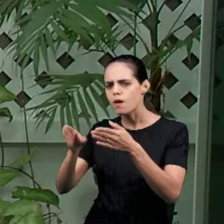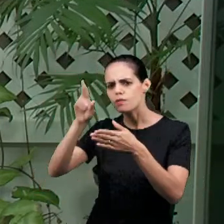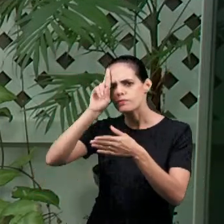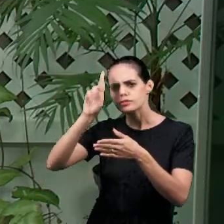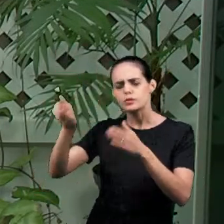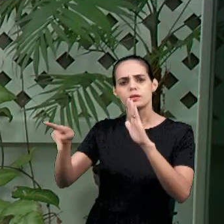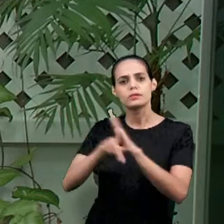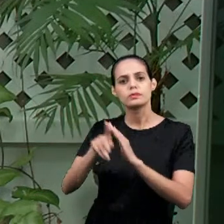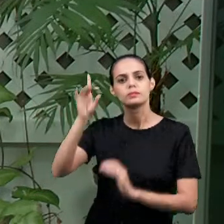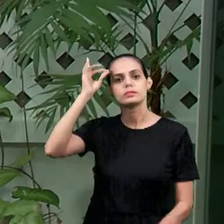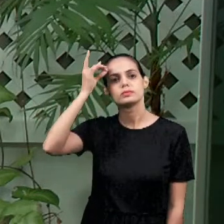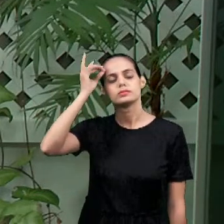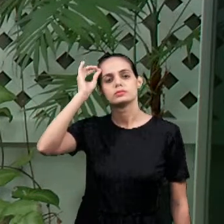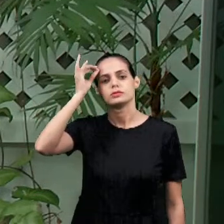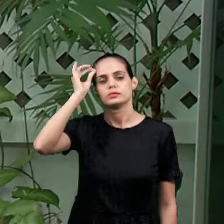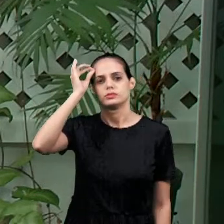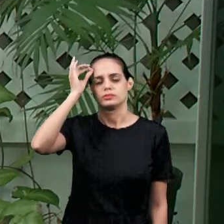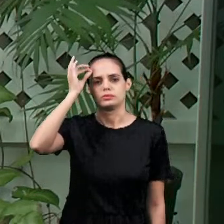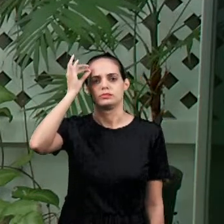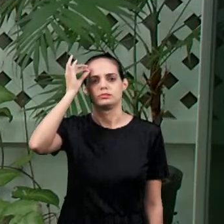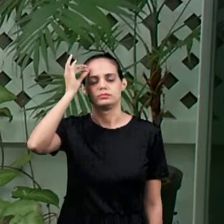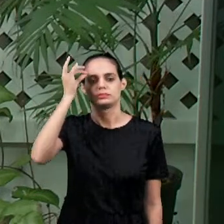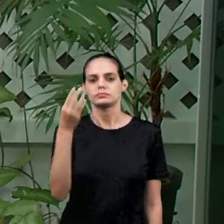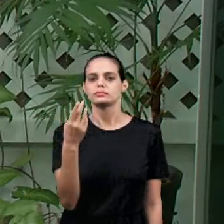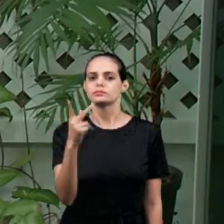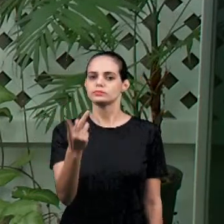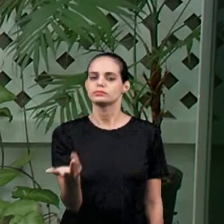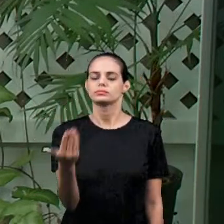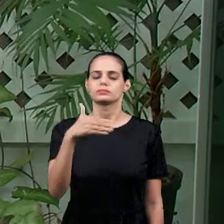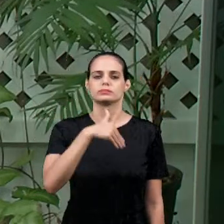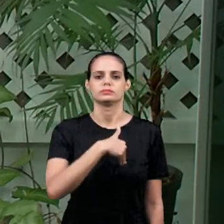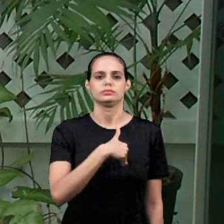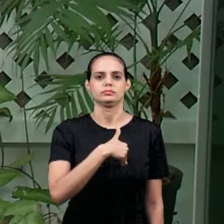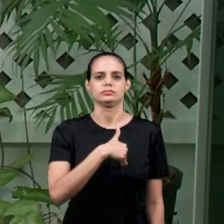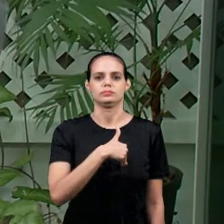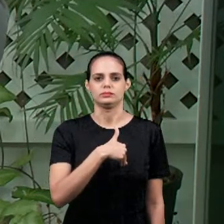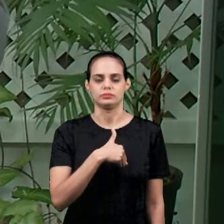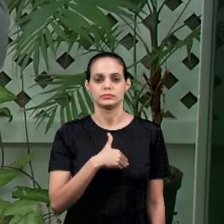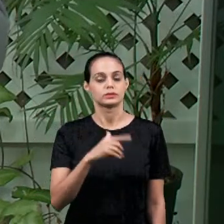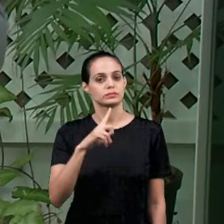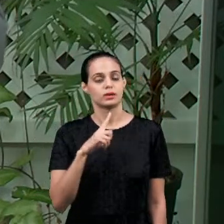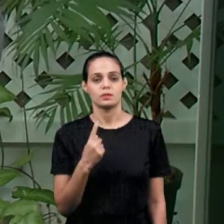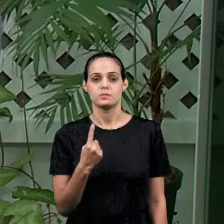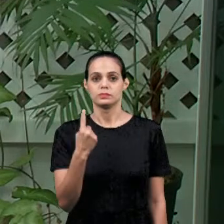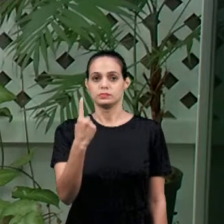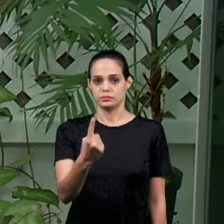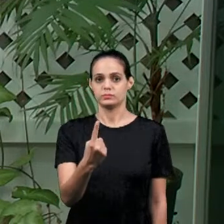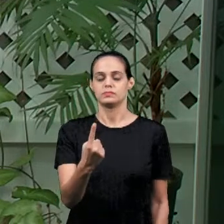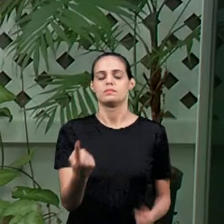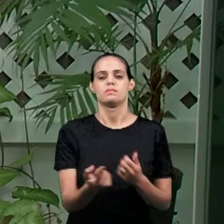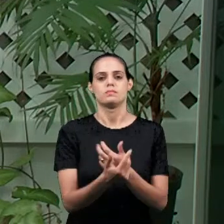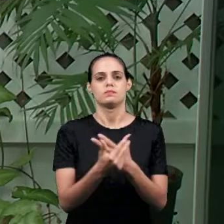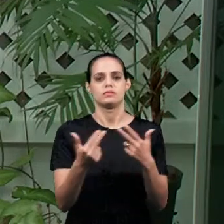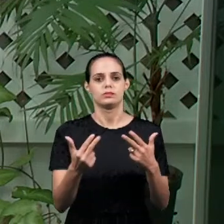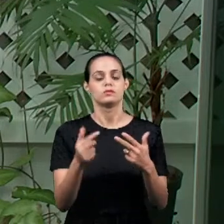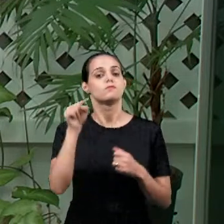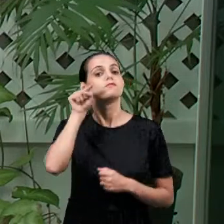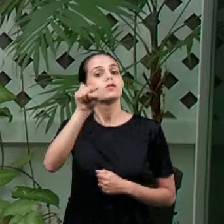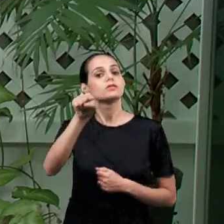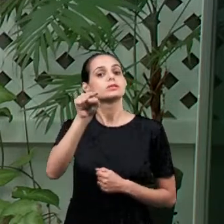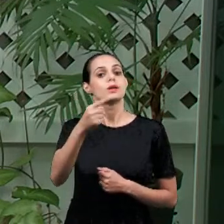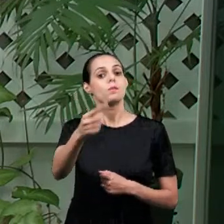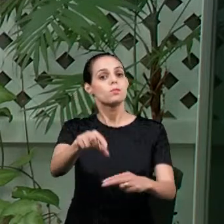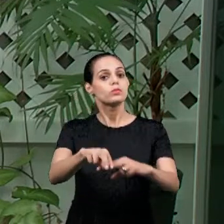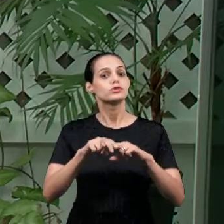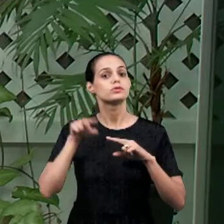Espírito, aquilo que está no seu coração. Há um motivo pelo qual você, o senhor, a senhora, foi